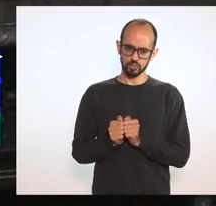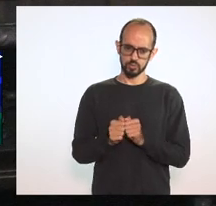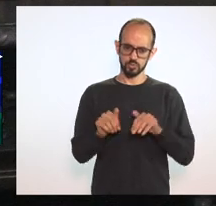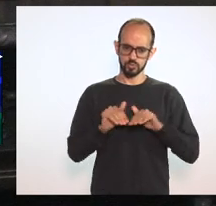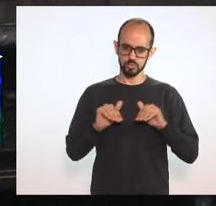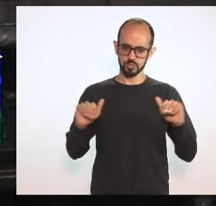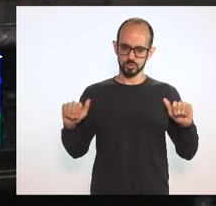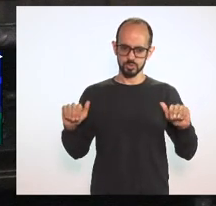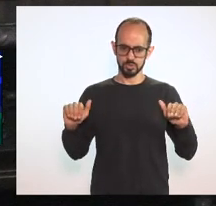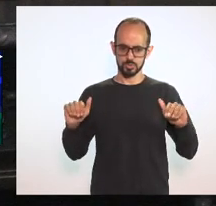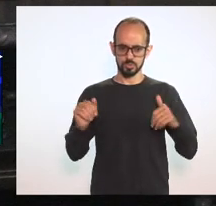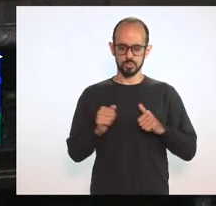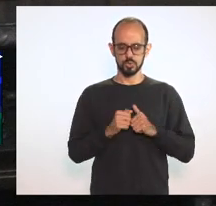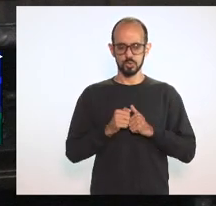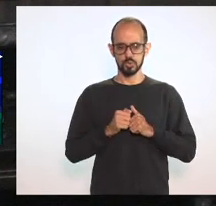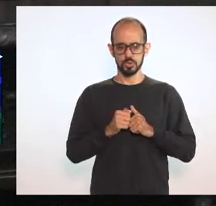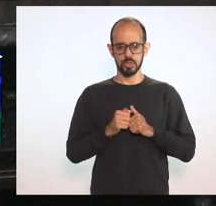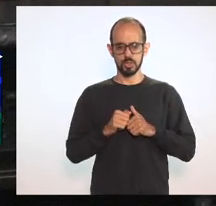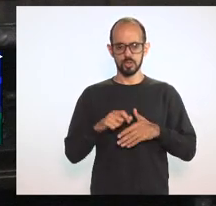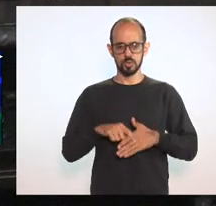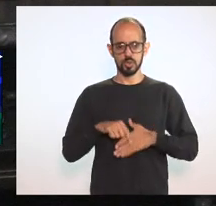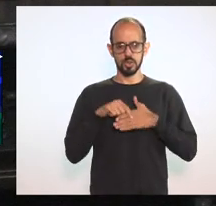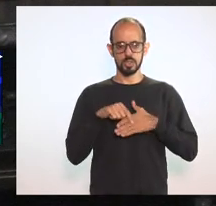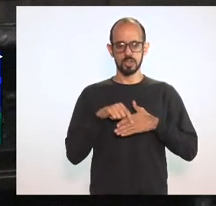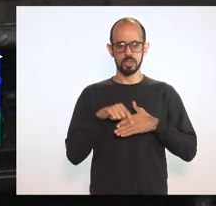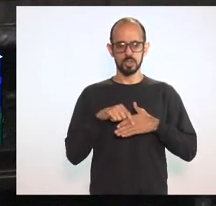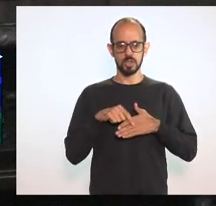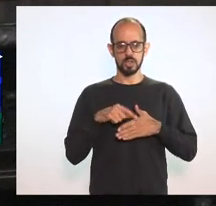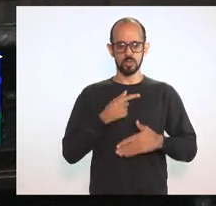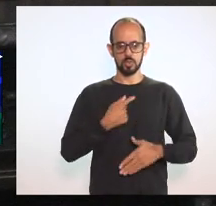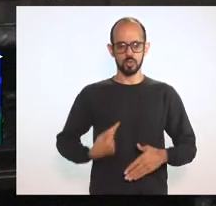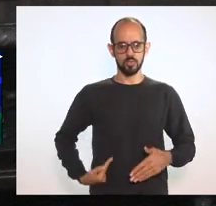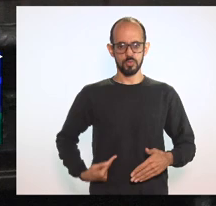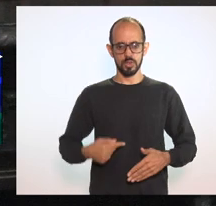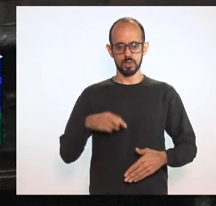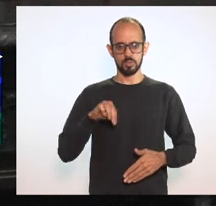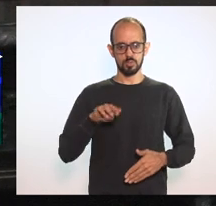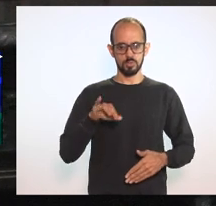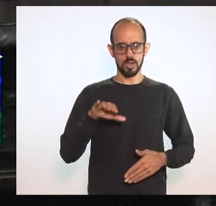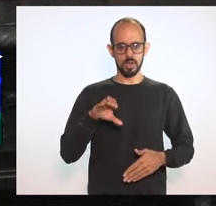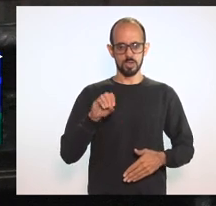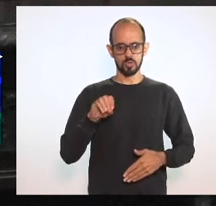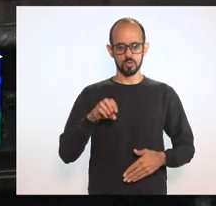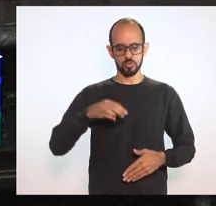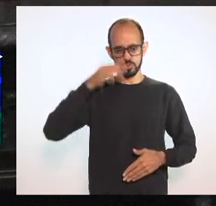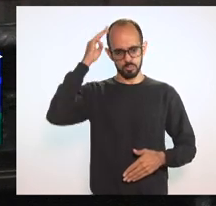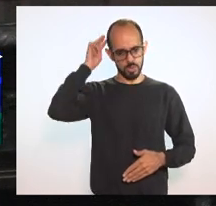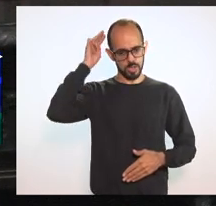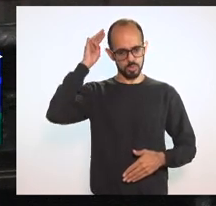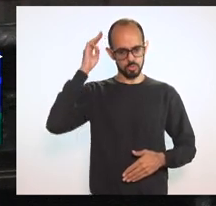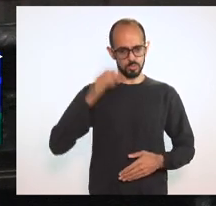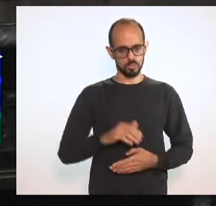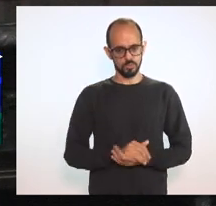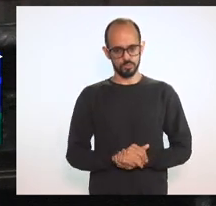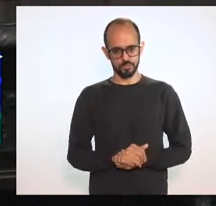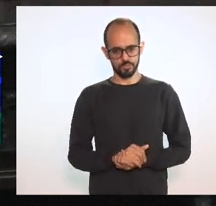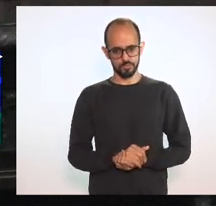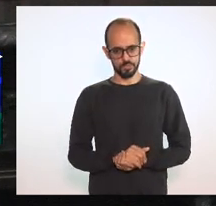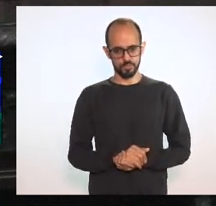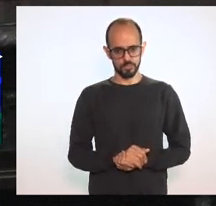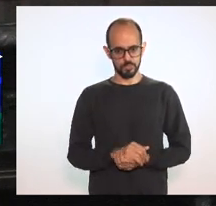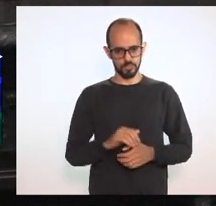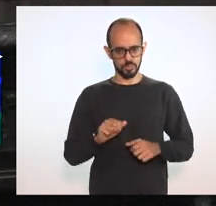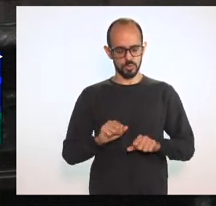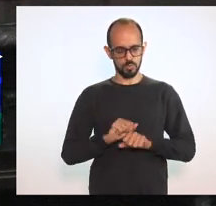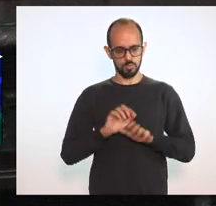Tribuna e pelo líder do governo Deputado Márcio Pacheco o meu querido amigo o e Brilhante